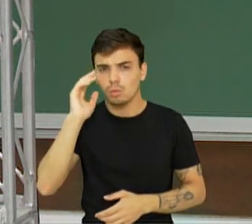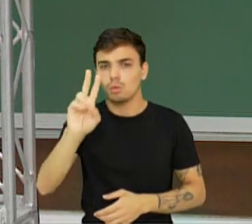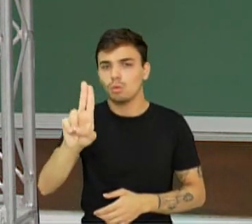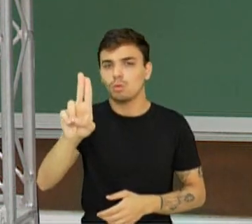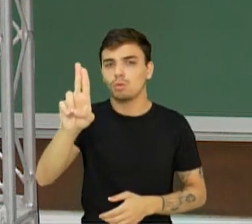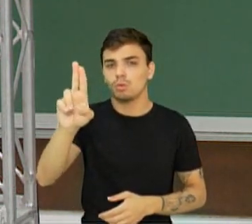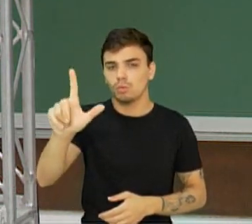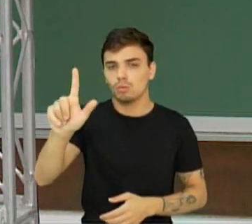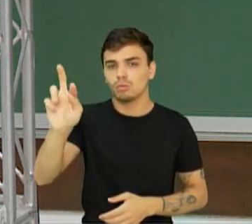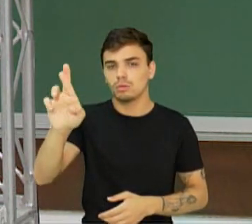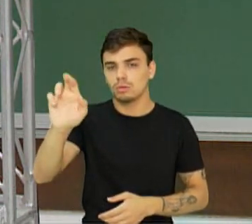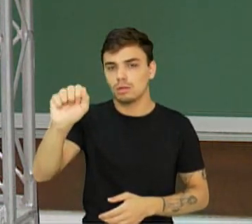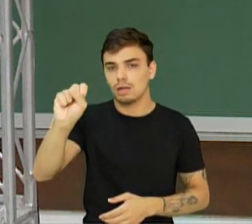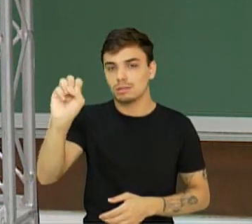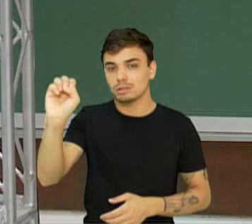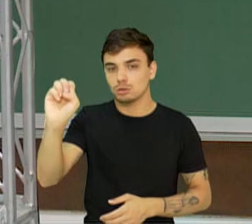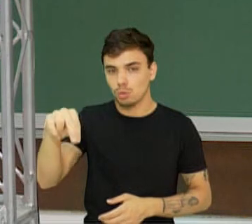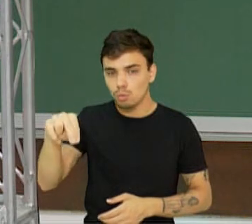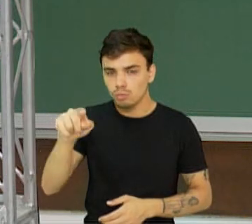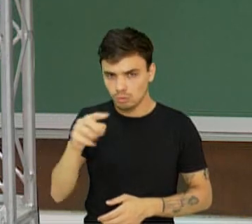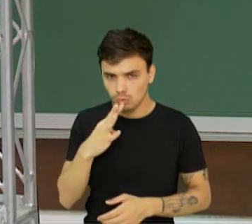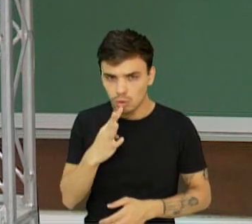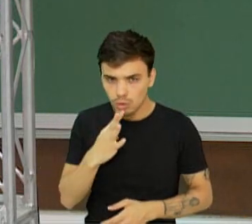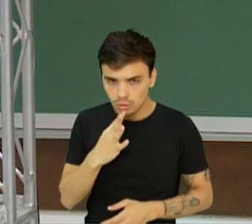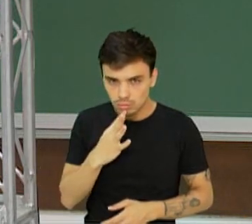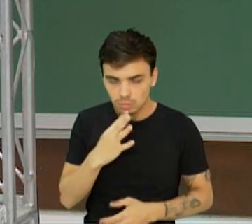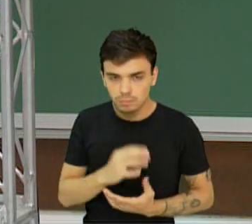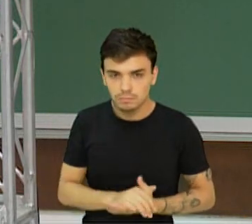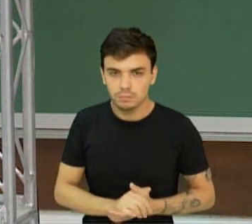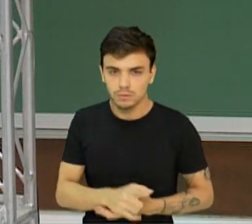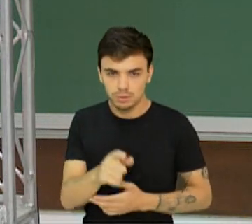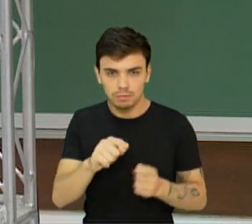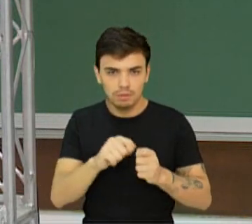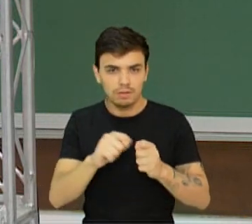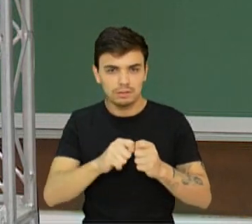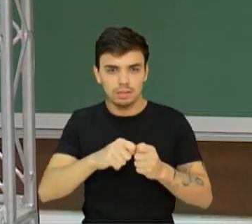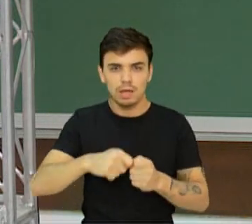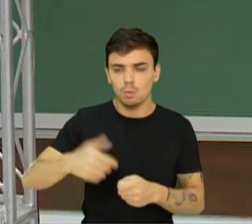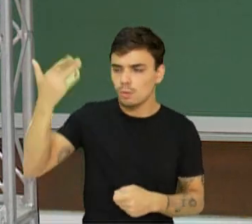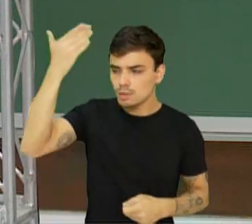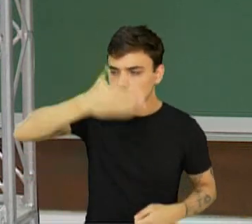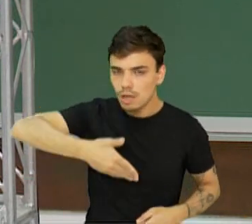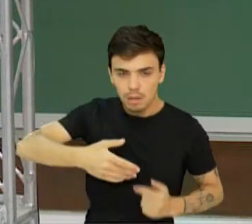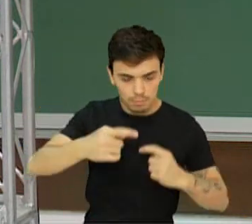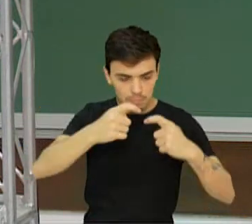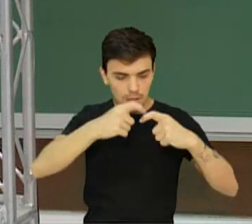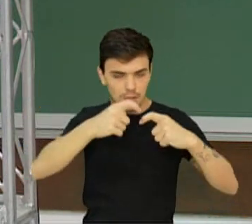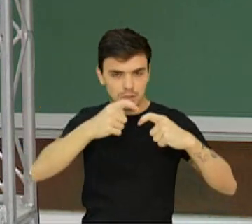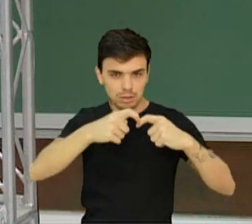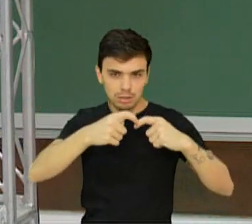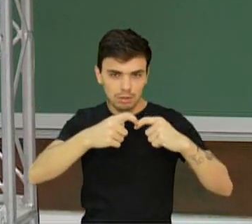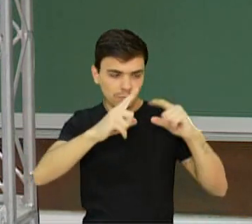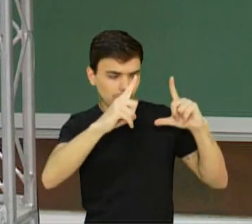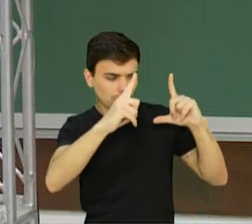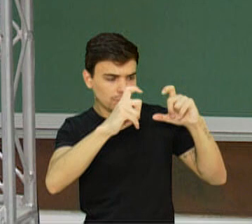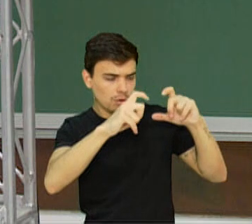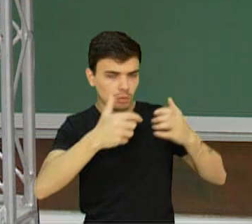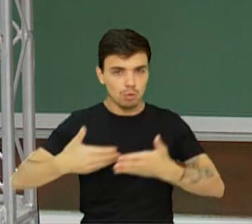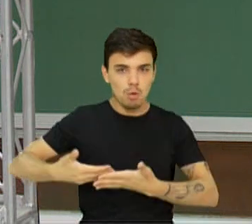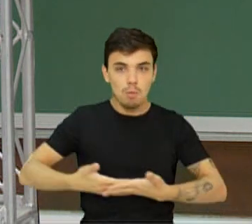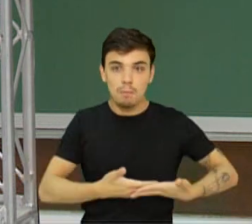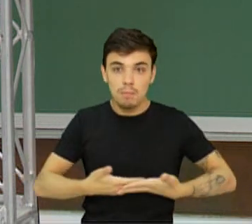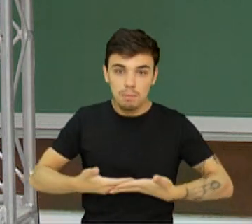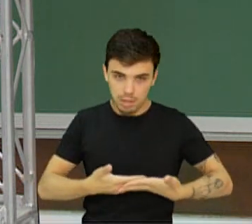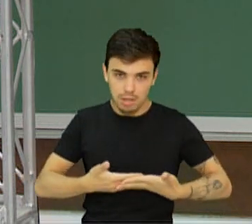ultrassom? O ultrassom, por exemplo, você vai fazer um exame do bebê. Você vai tirar uma fotografia do bebê dentro da barriga da